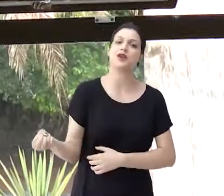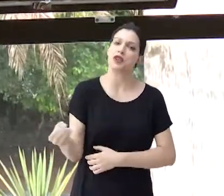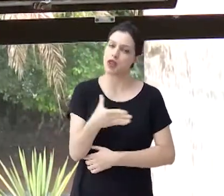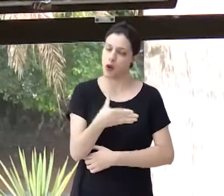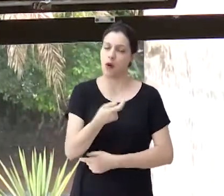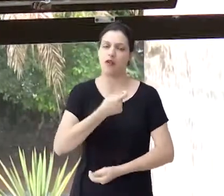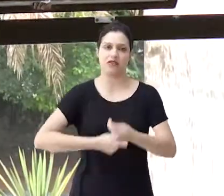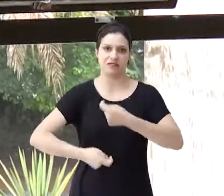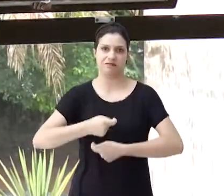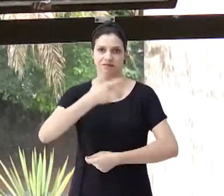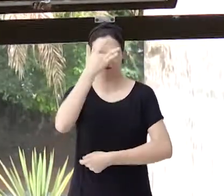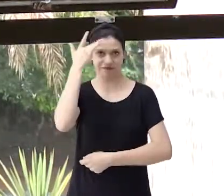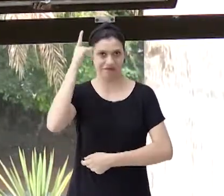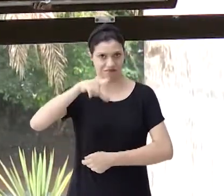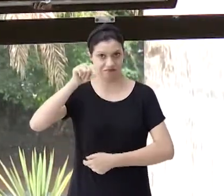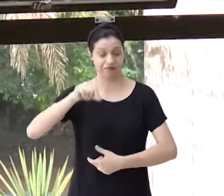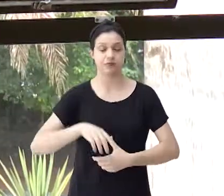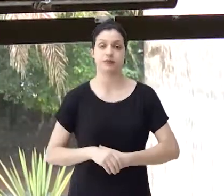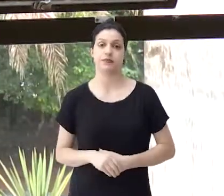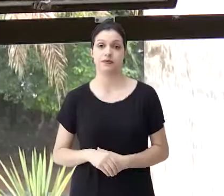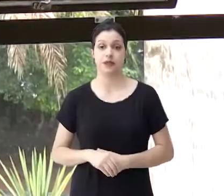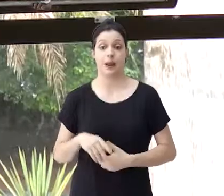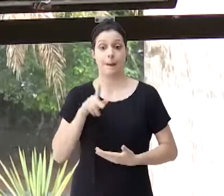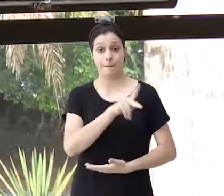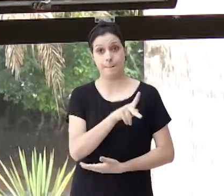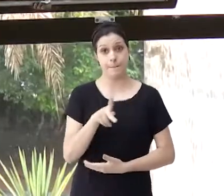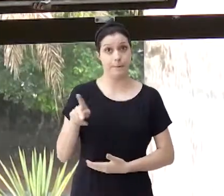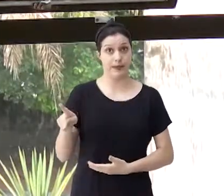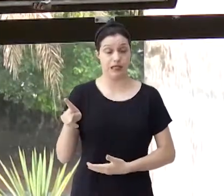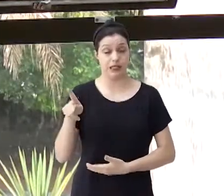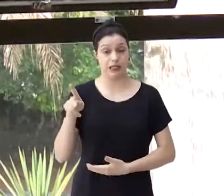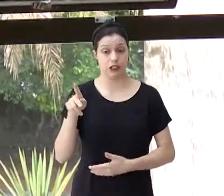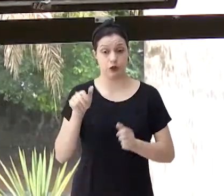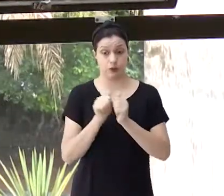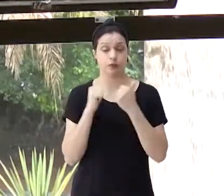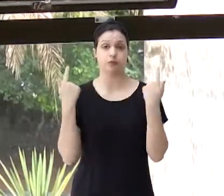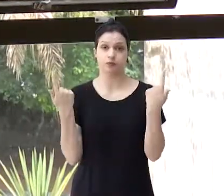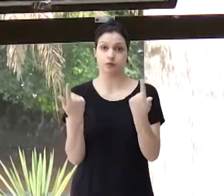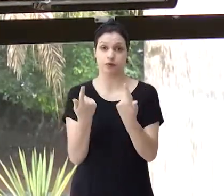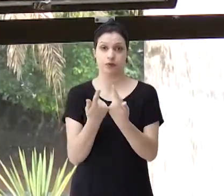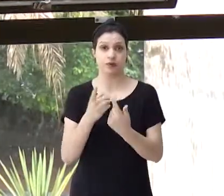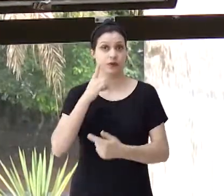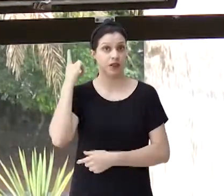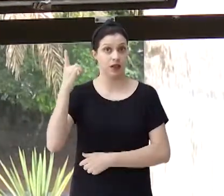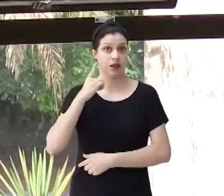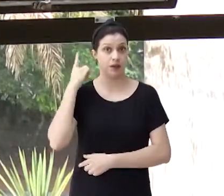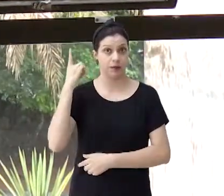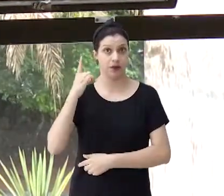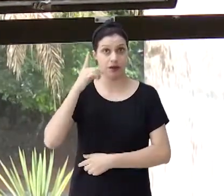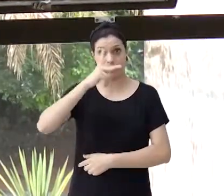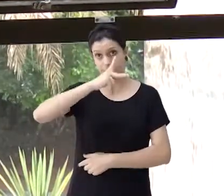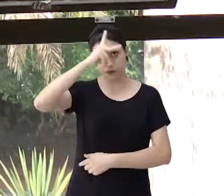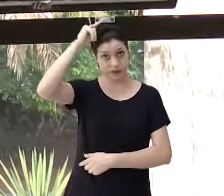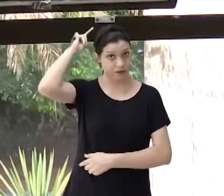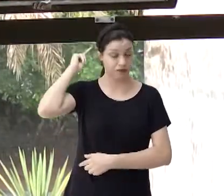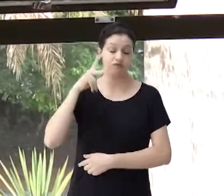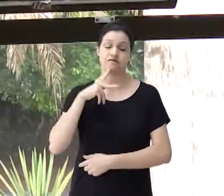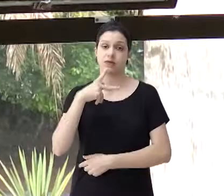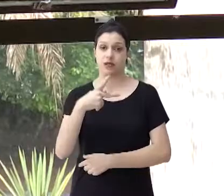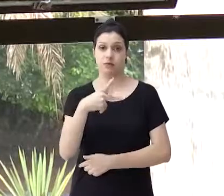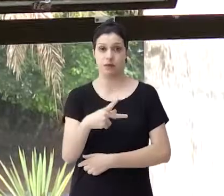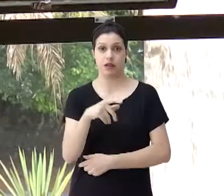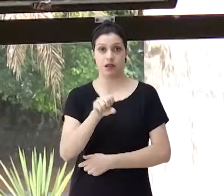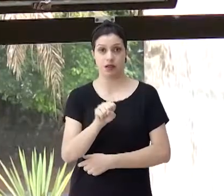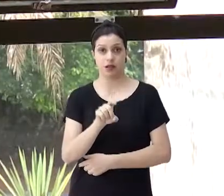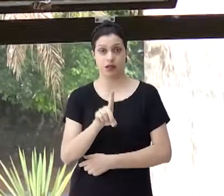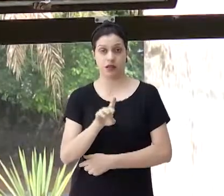e 38 terão novos administradores. Para o presidente da Assembleia Legislativa, deputado estadual